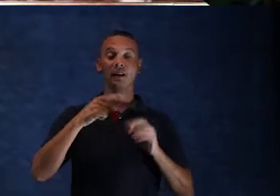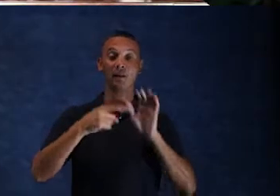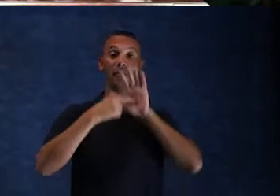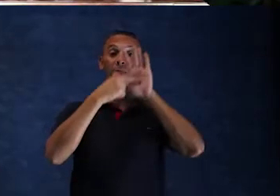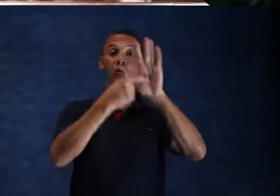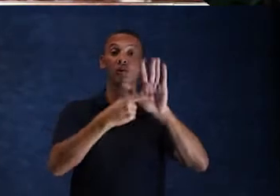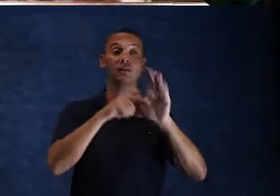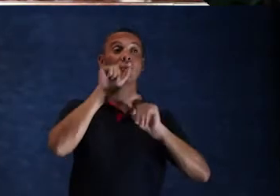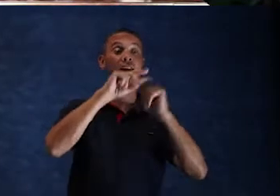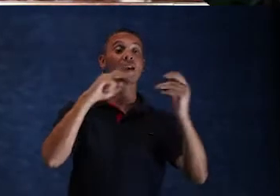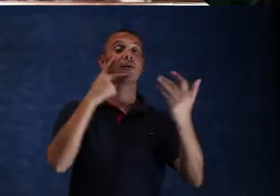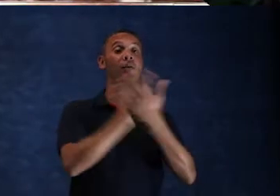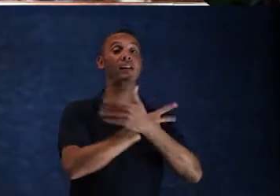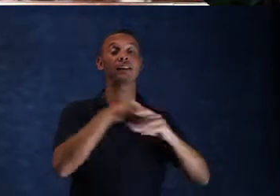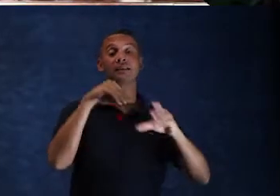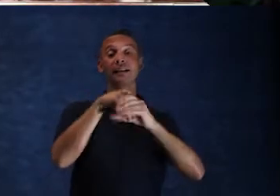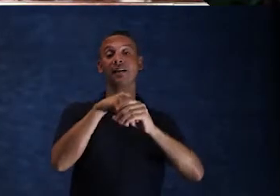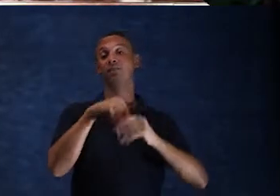o que acontece, né?